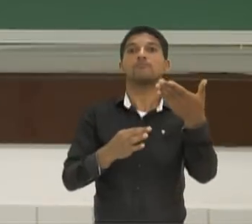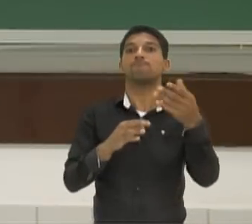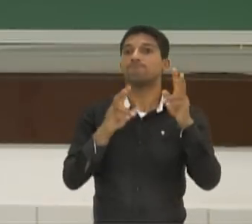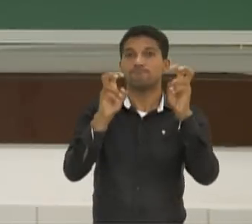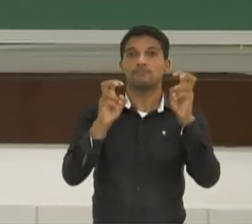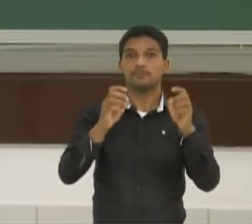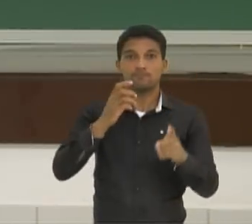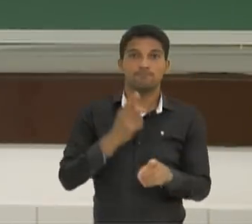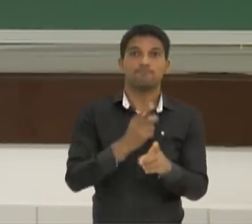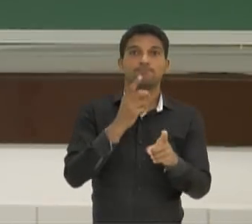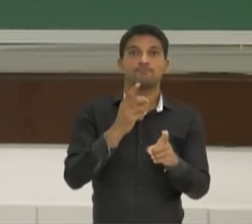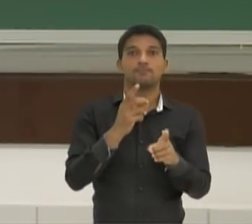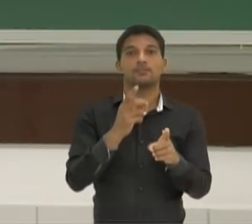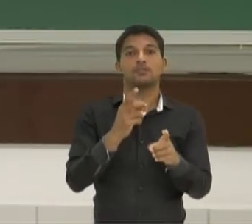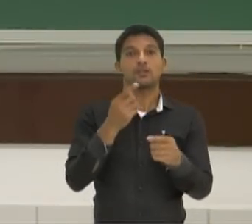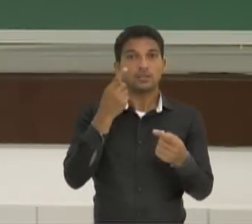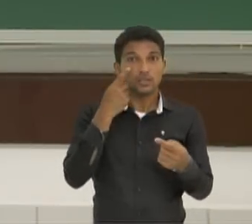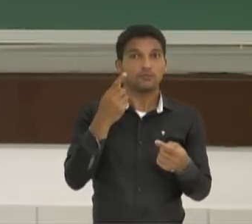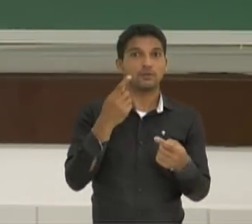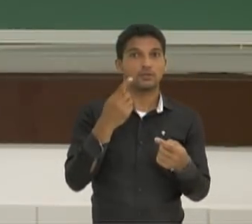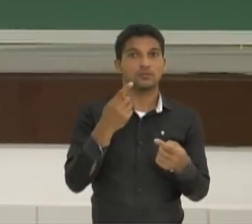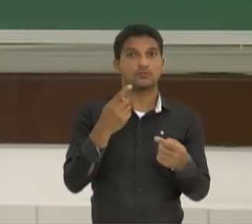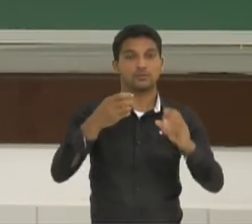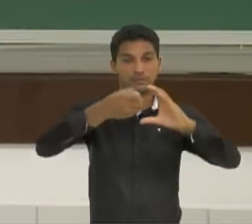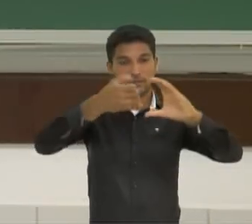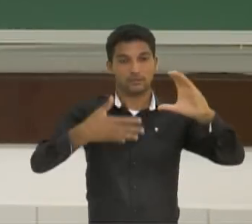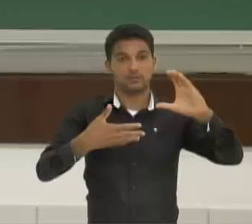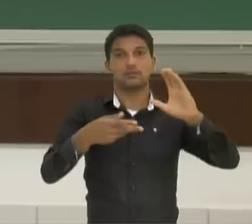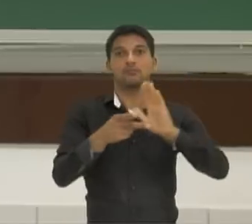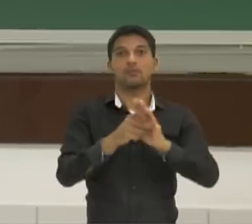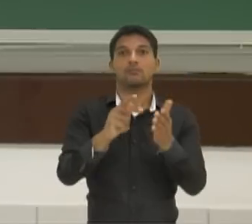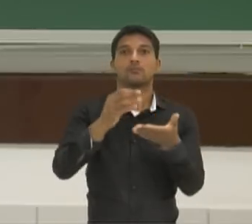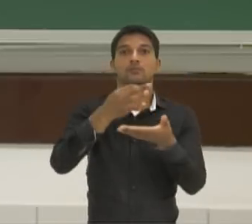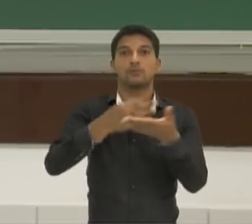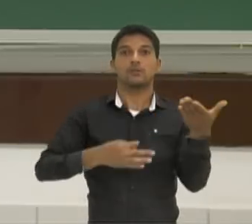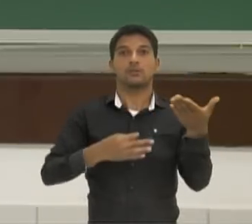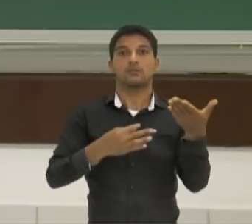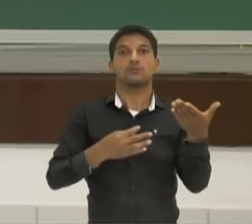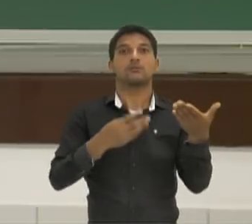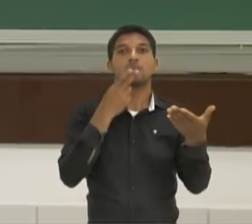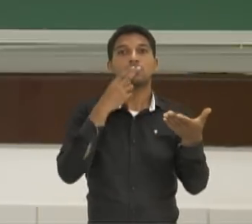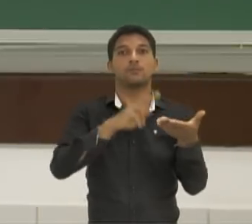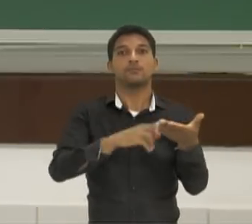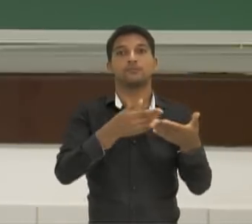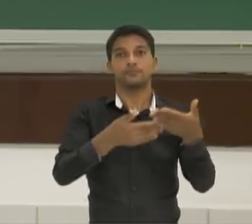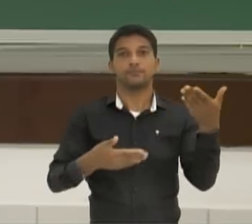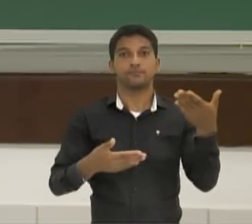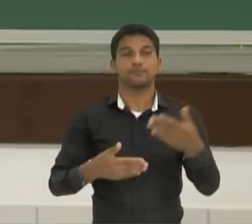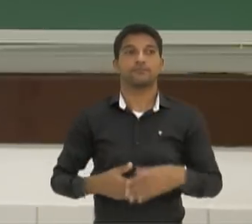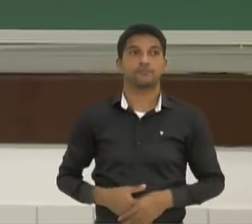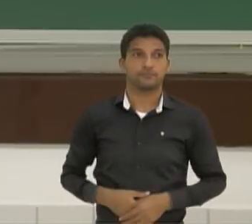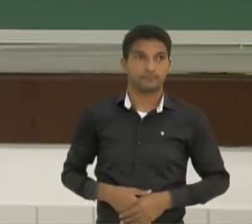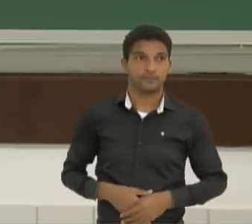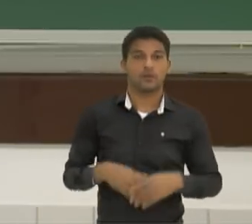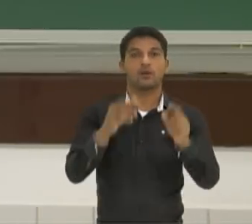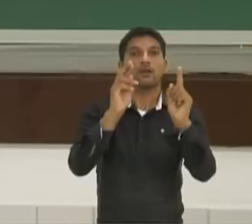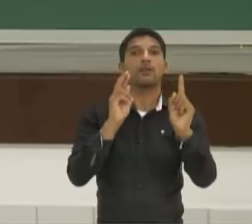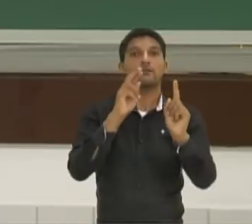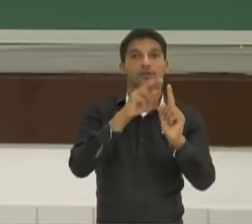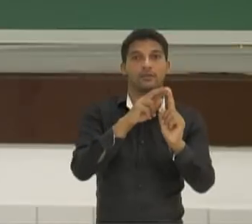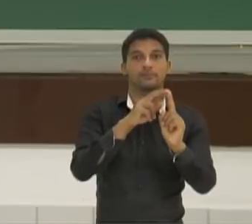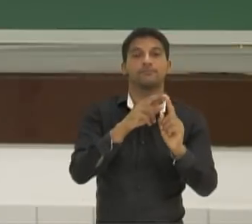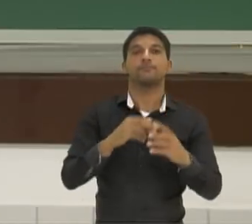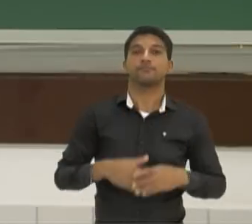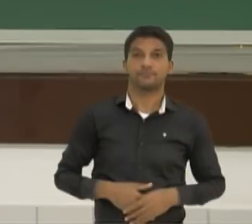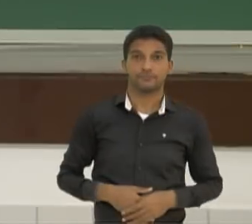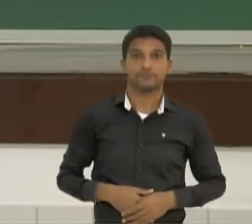Aí seguem as referências para estudos posteriores, né, e para aprofundamento nos estudos referentes ao nosso tema da aula de hoje. Agradeço